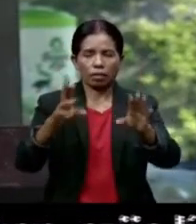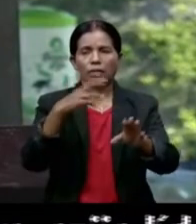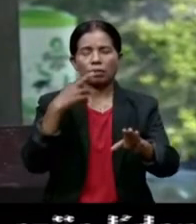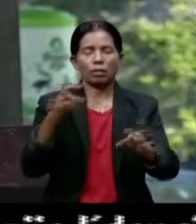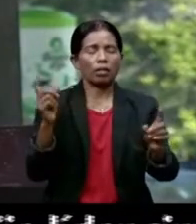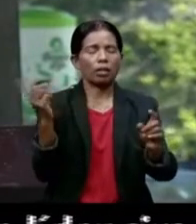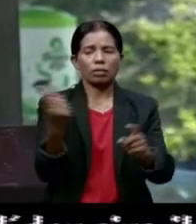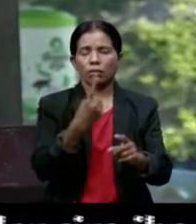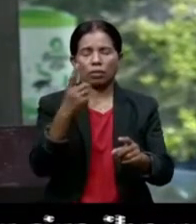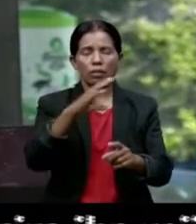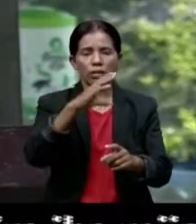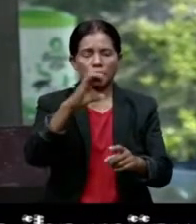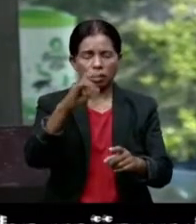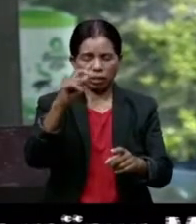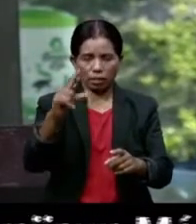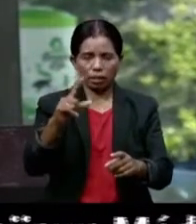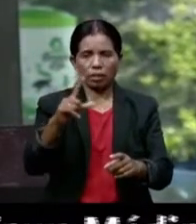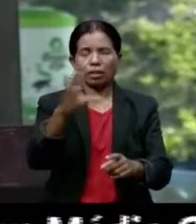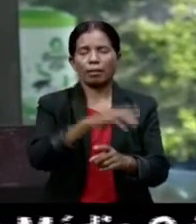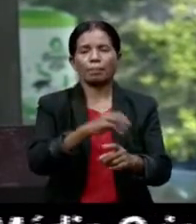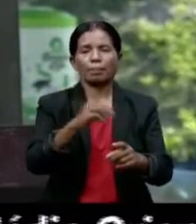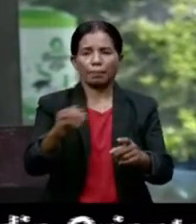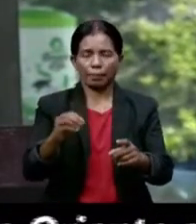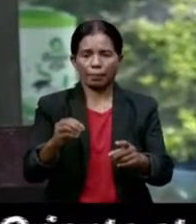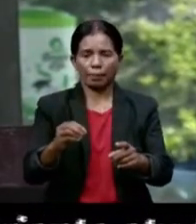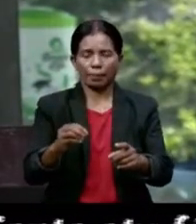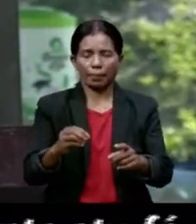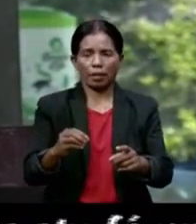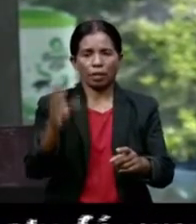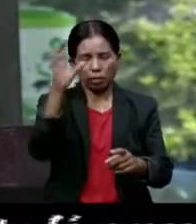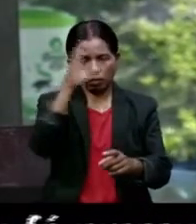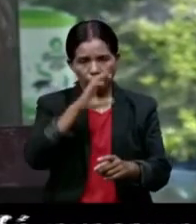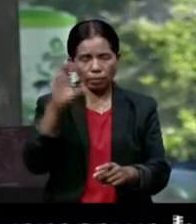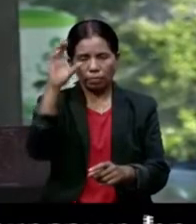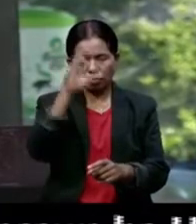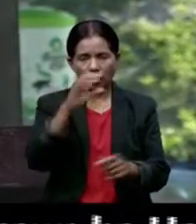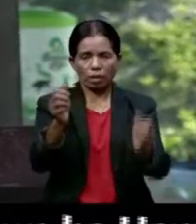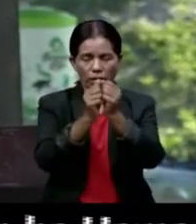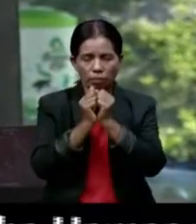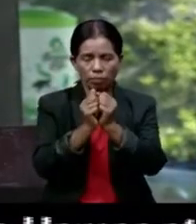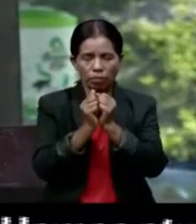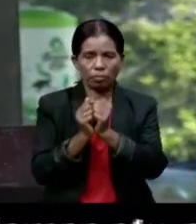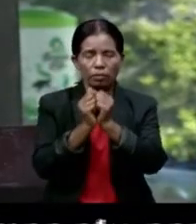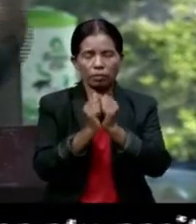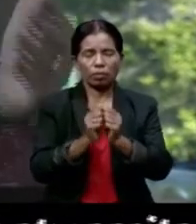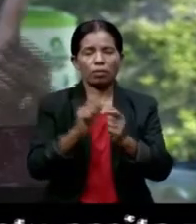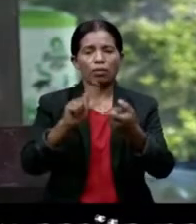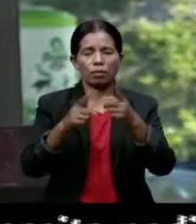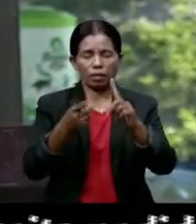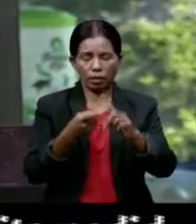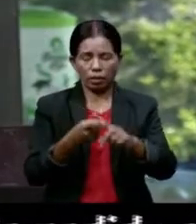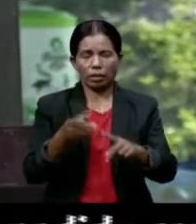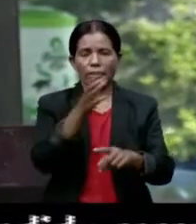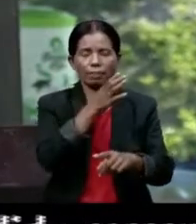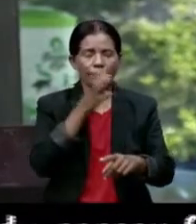ide, au dia bebe komaluk sira. Se se ite el, buka, hamutu komaluk teknik sira, buka adubus,